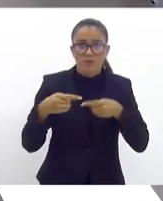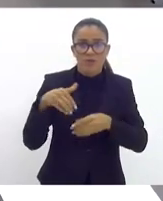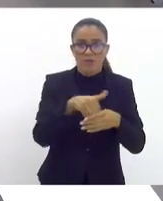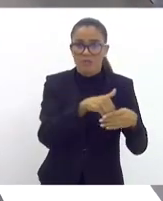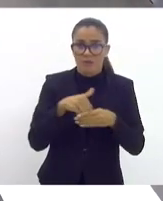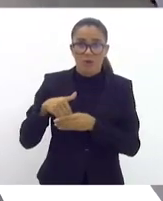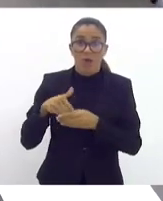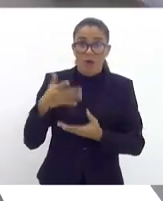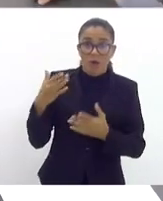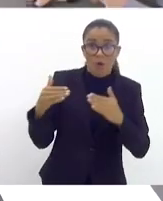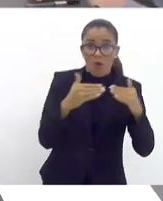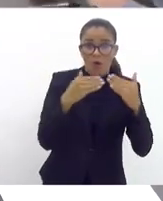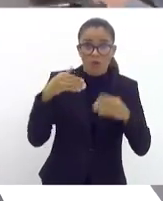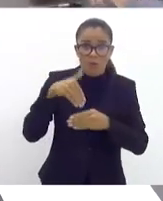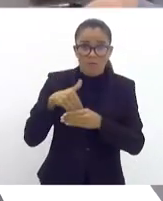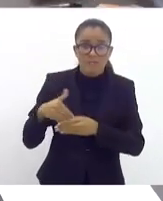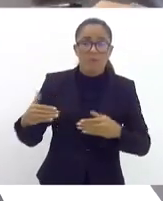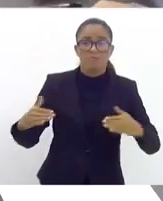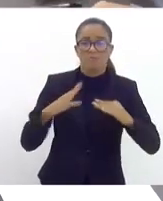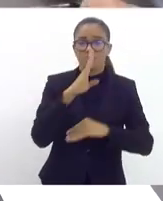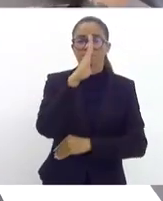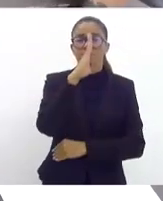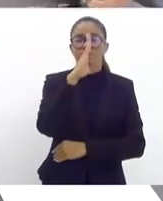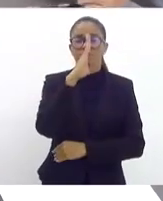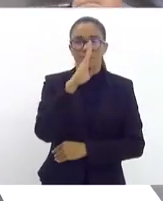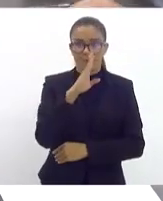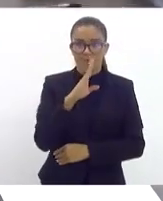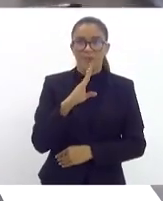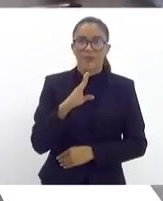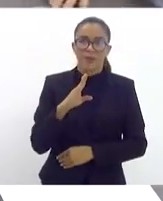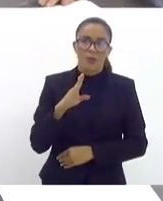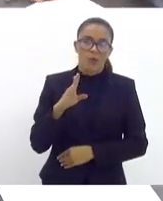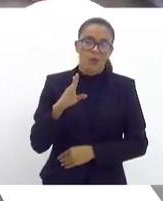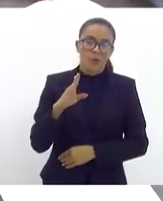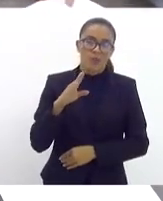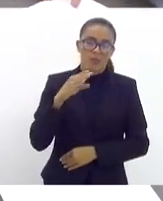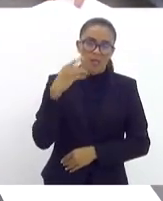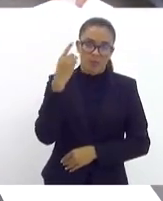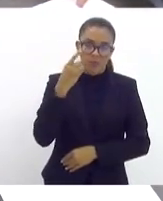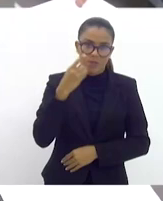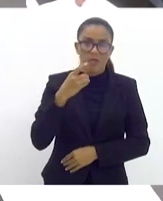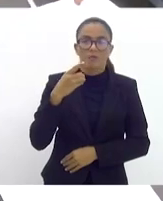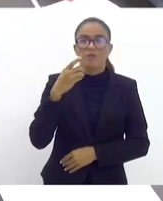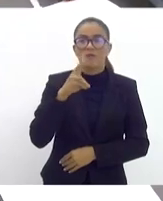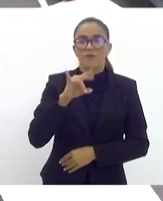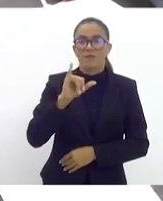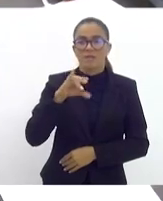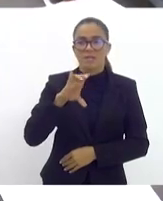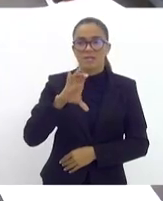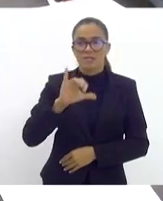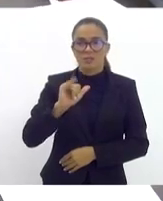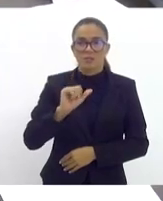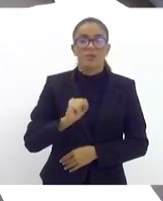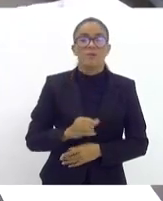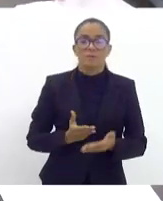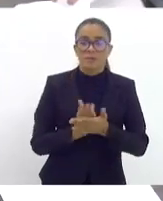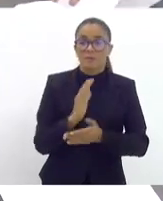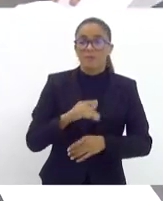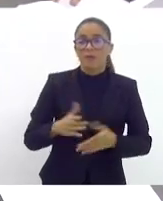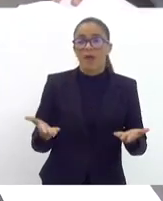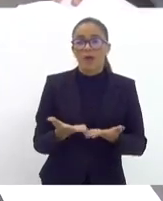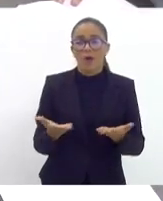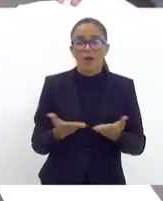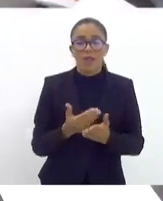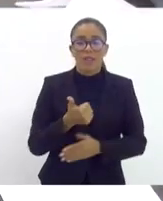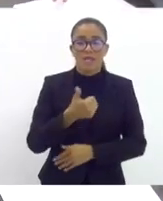aprovam permanecer Como estão um relatório original do deputado Vinícius kosolino passa o décimo quinto